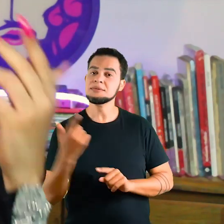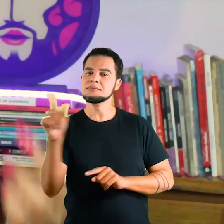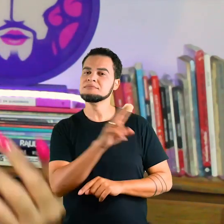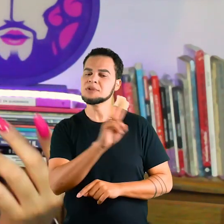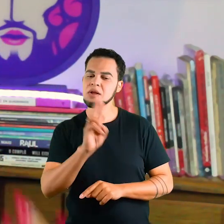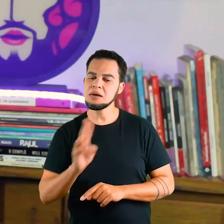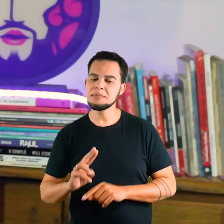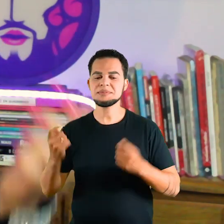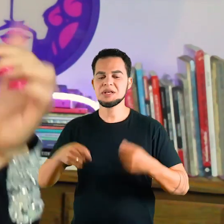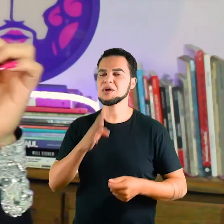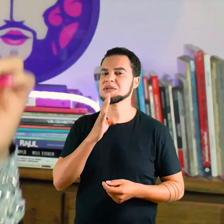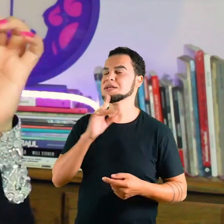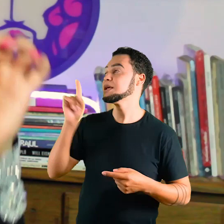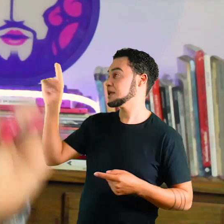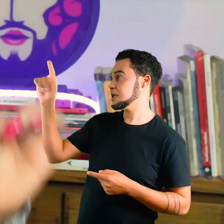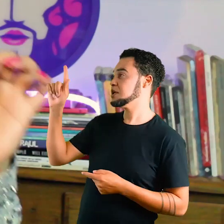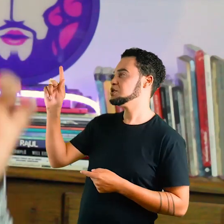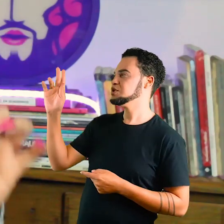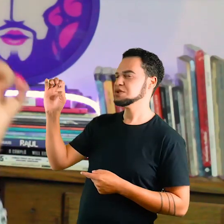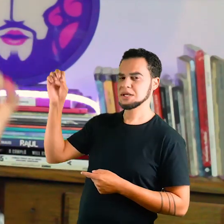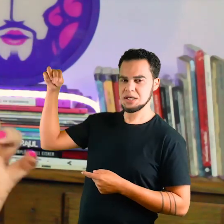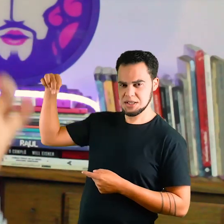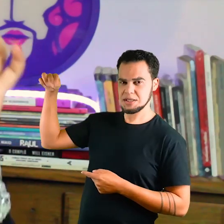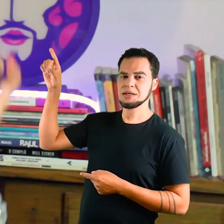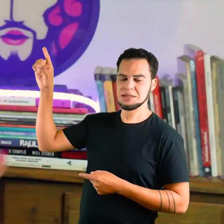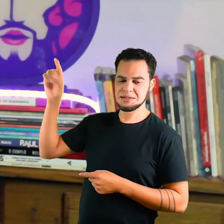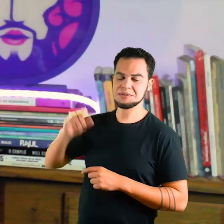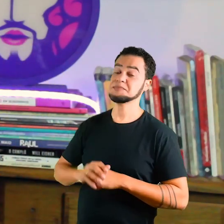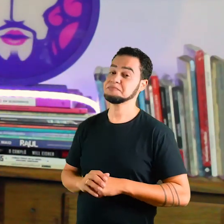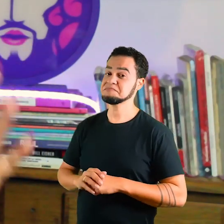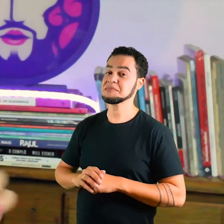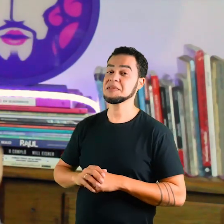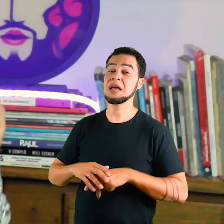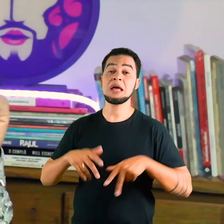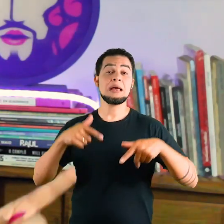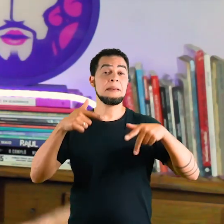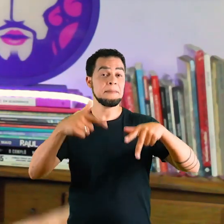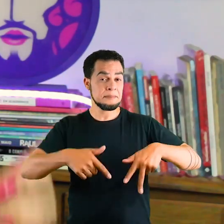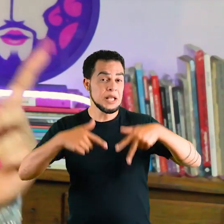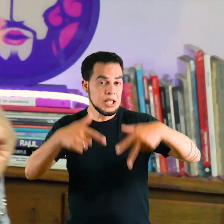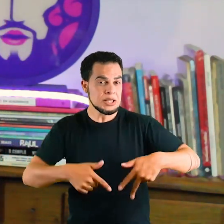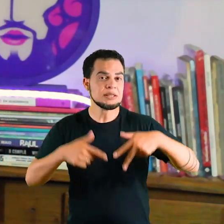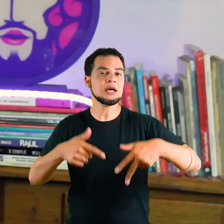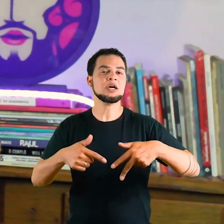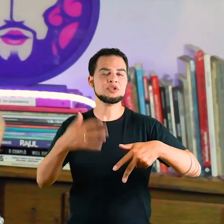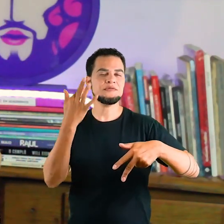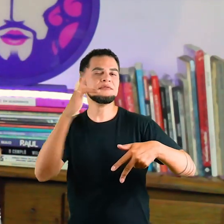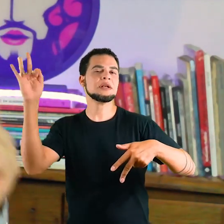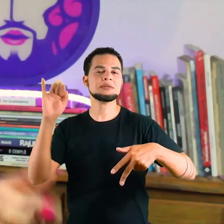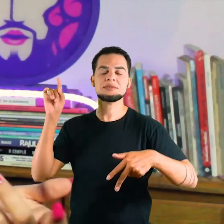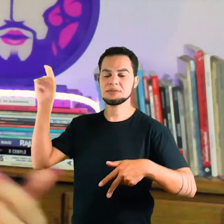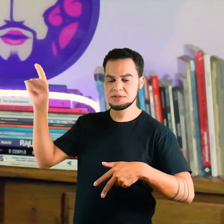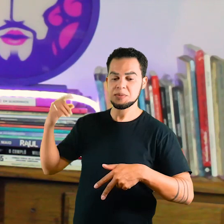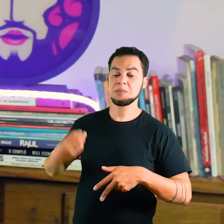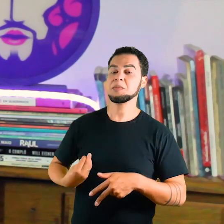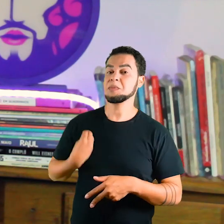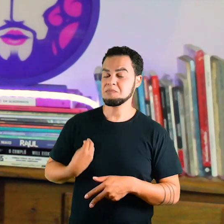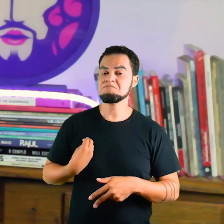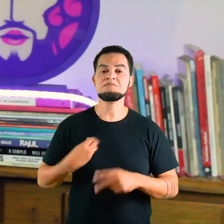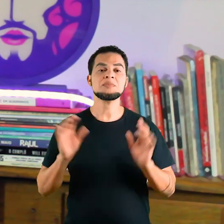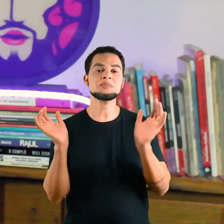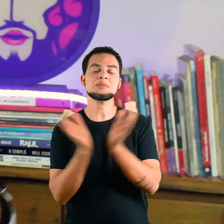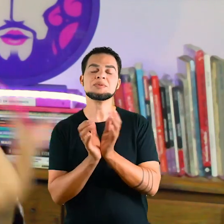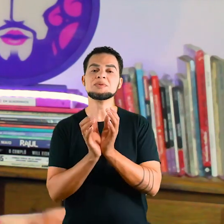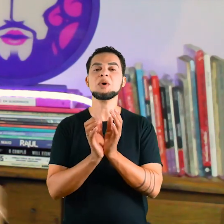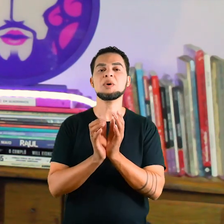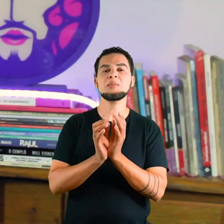que vocês precisam conhecer é do Jean-Jacques Élisée Reclus, um militante anarquista francês. Ele foi membro da